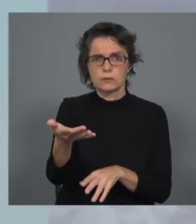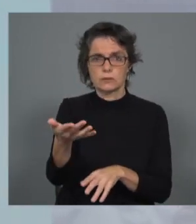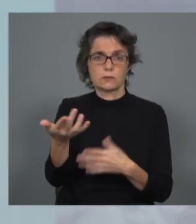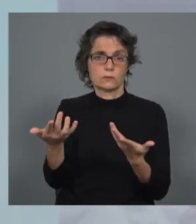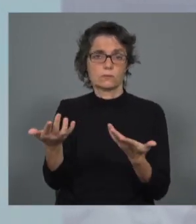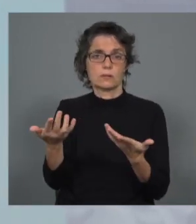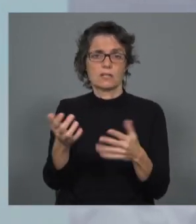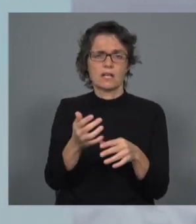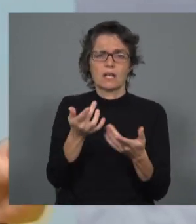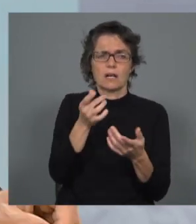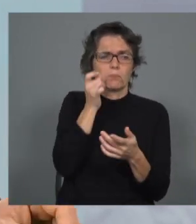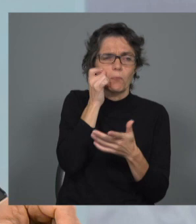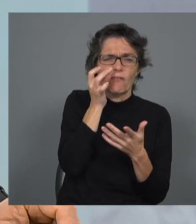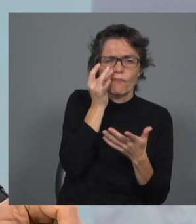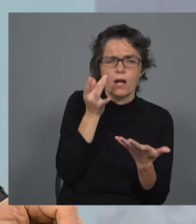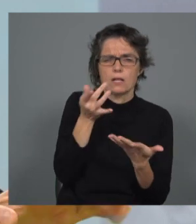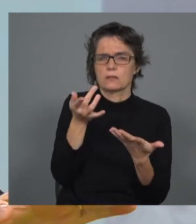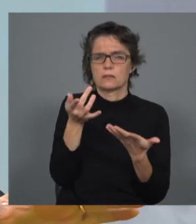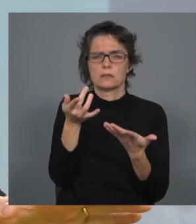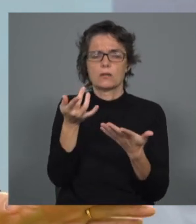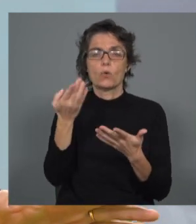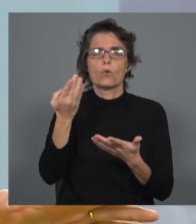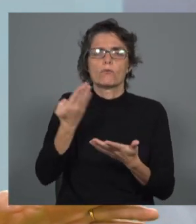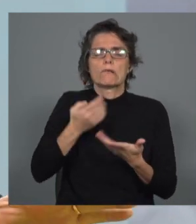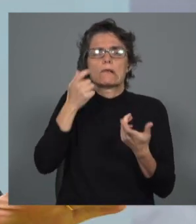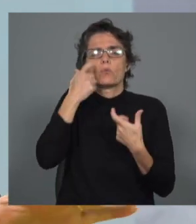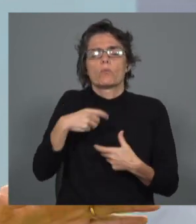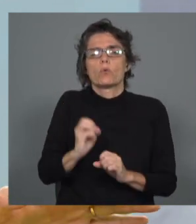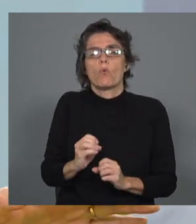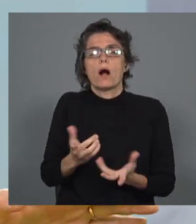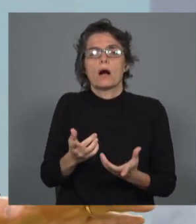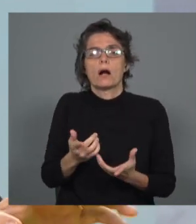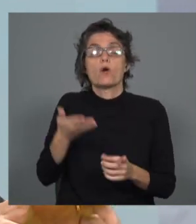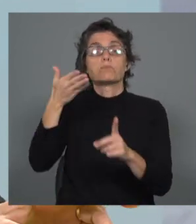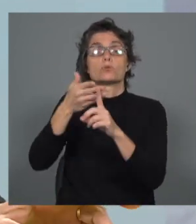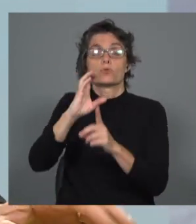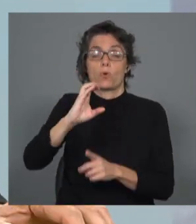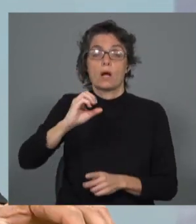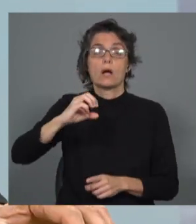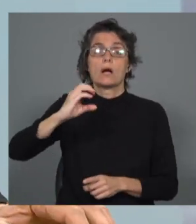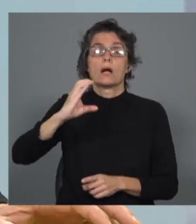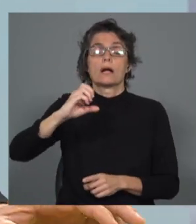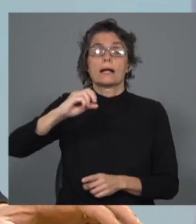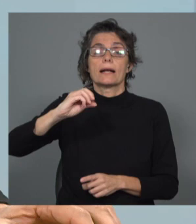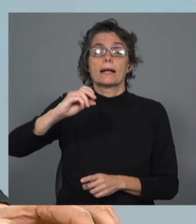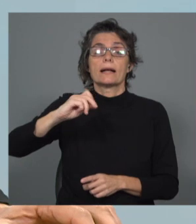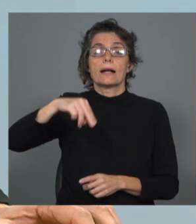de fragilidade, onde os direitos humanos não são garantidos, nomeadamente os missionários comorianos, através de muitas revistas que têm em todo o